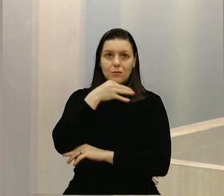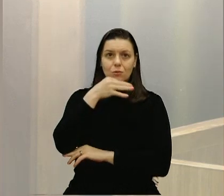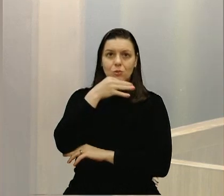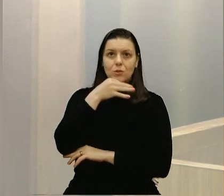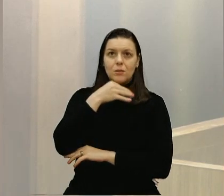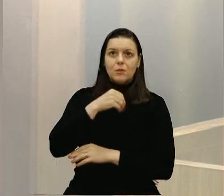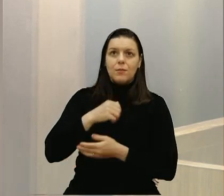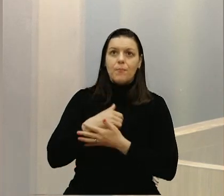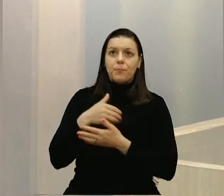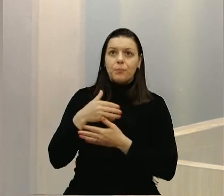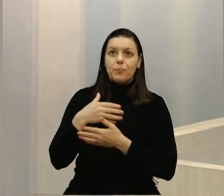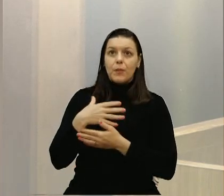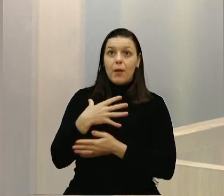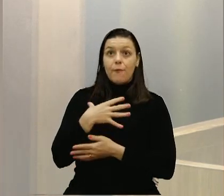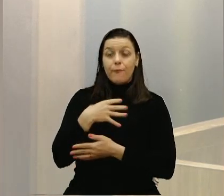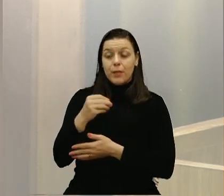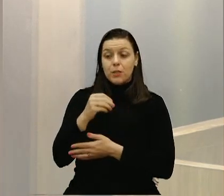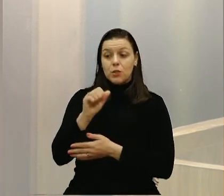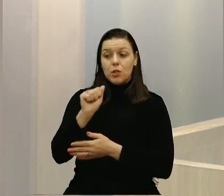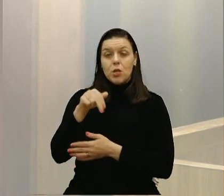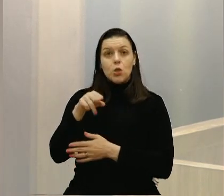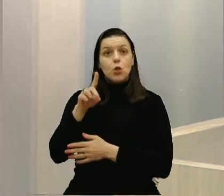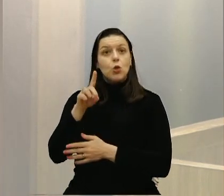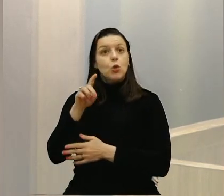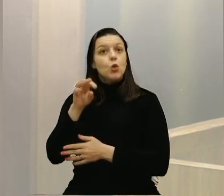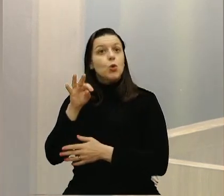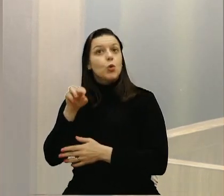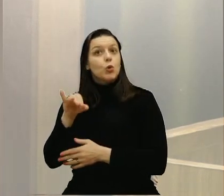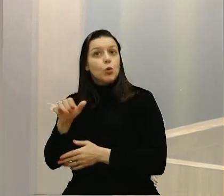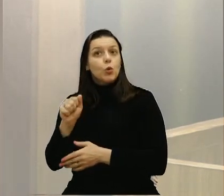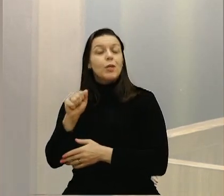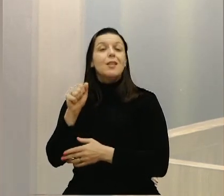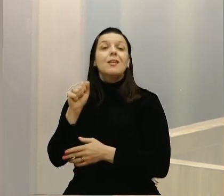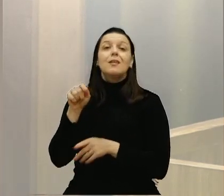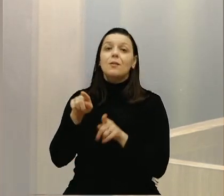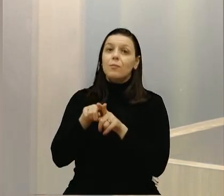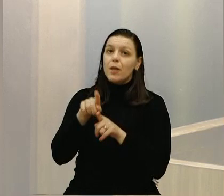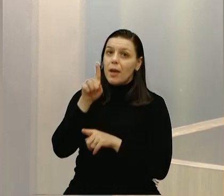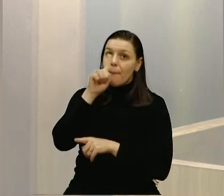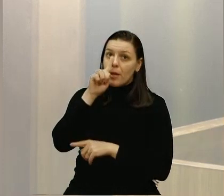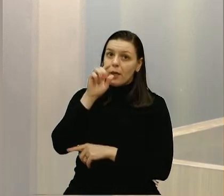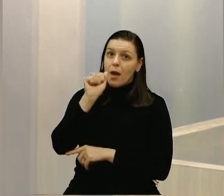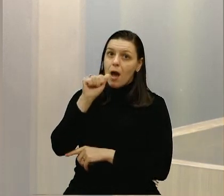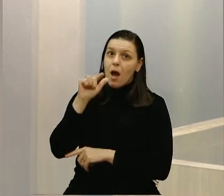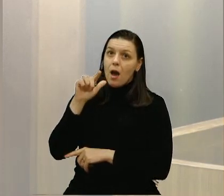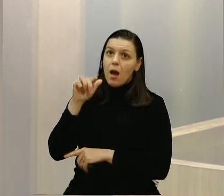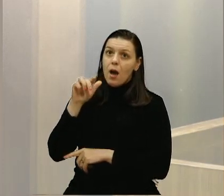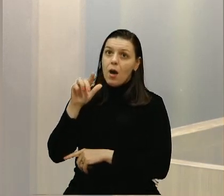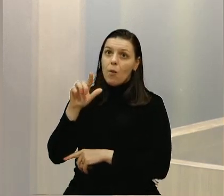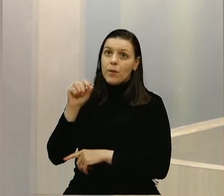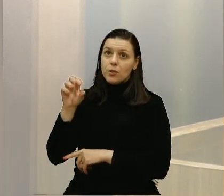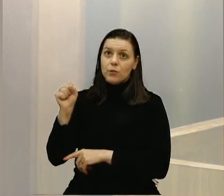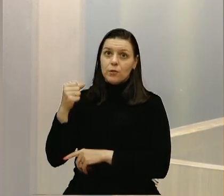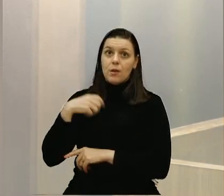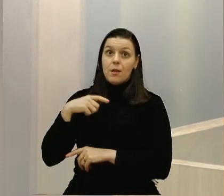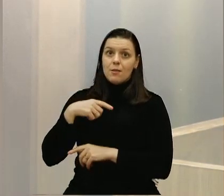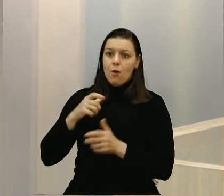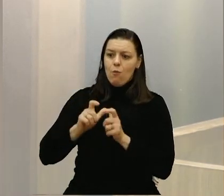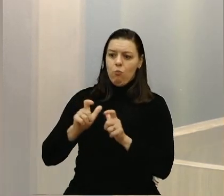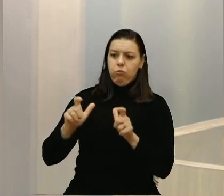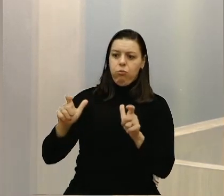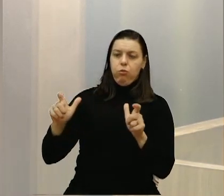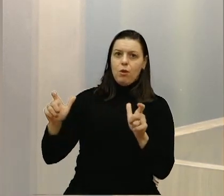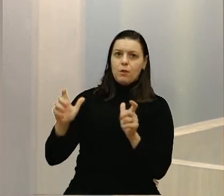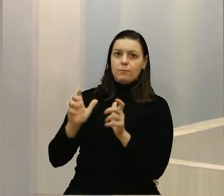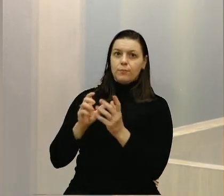Ela é filha de Antônio Rodrigues e Albertina Rodrigues. Cresceu numa família numerosa, ao lado